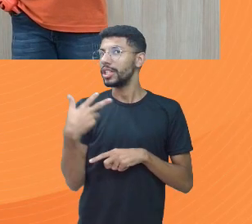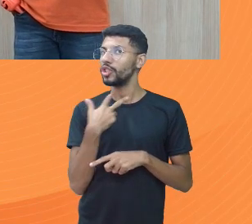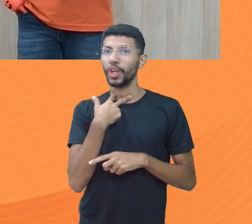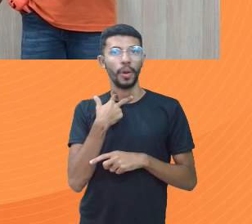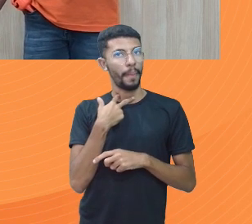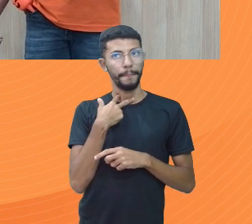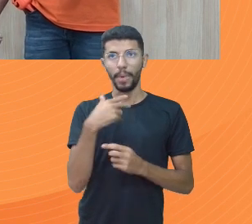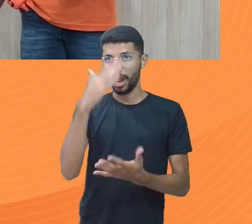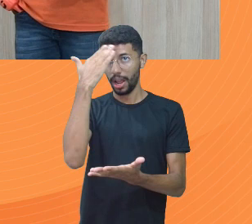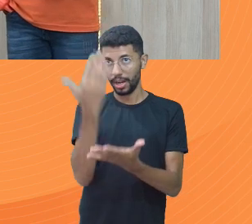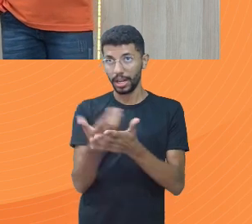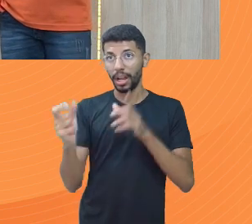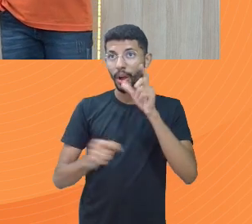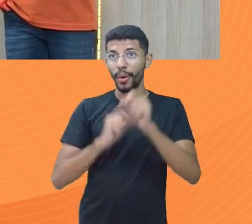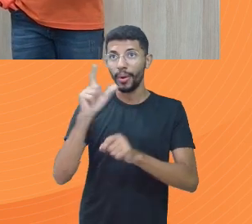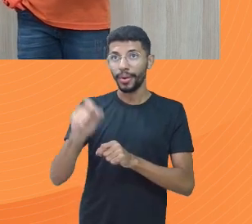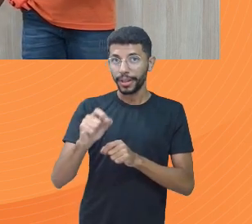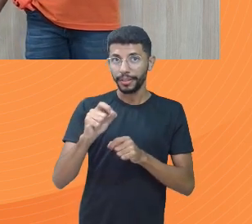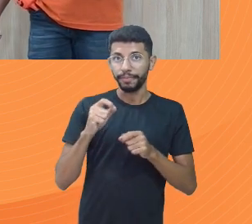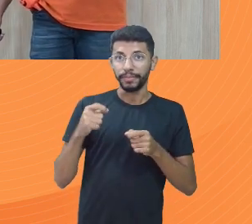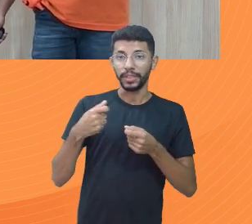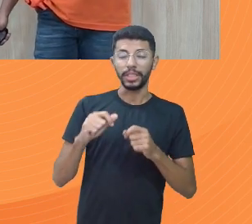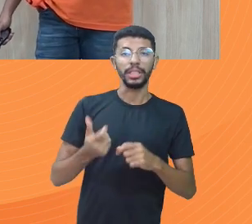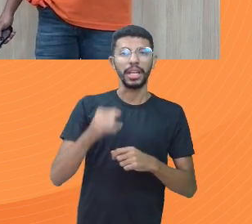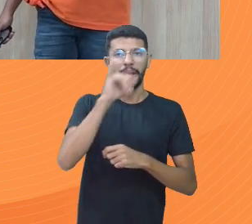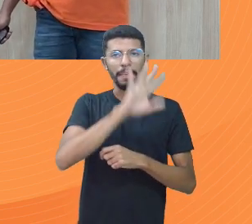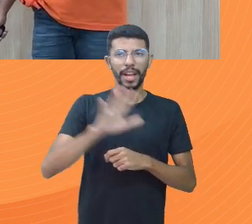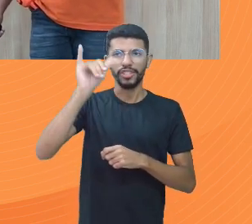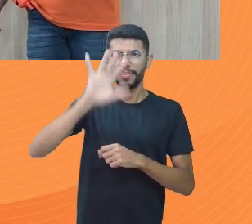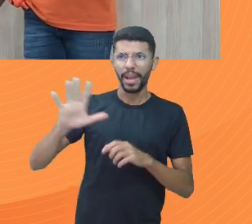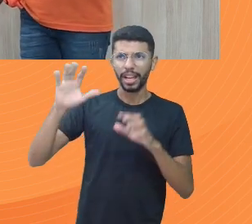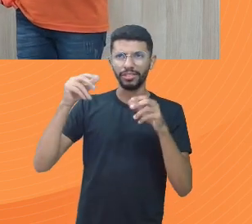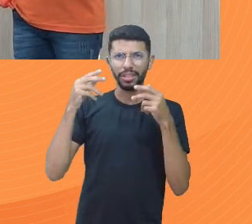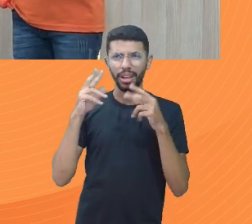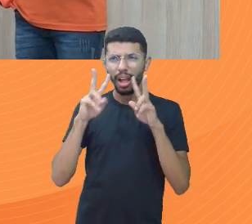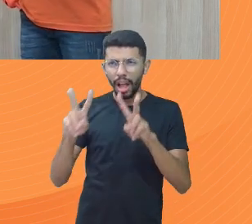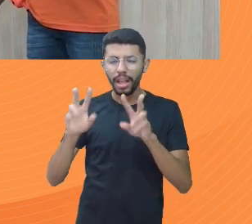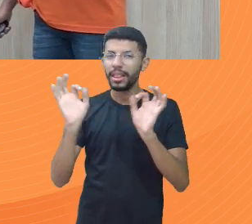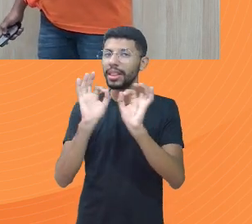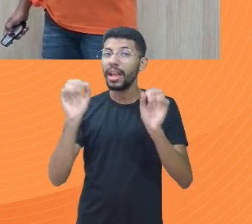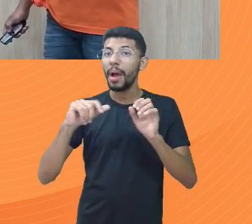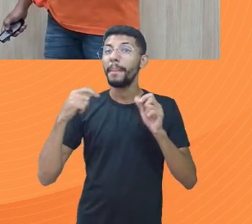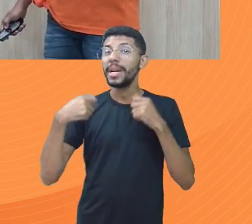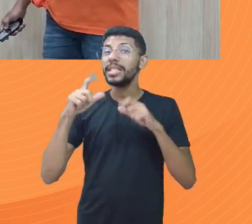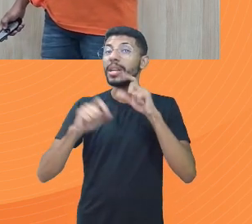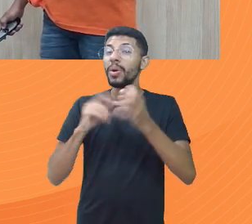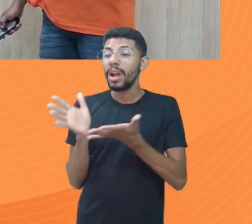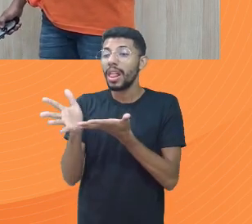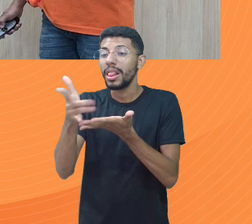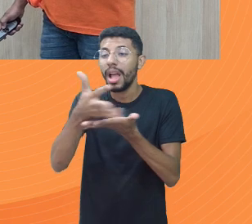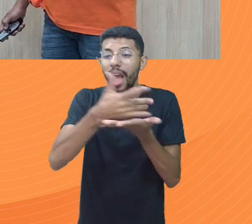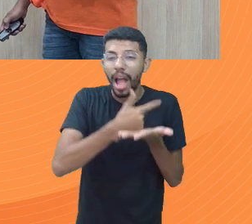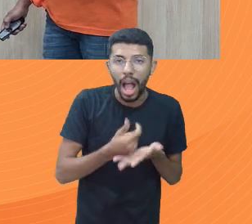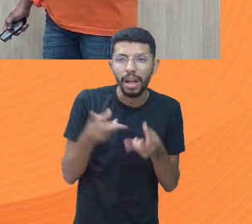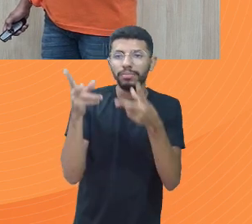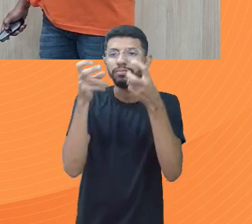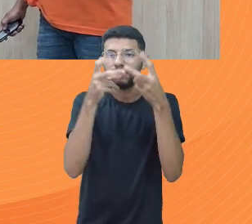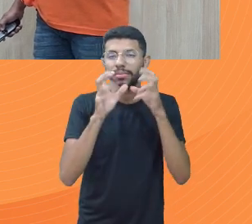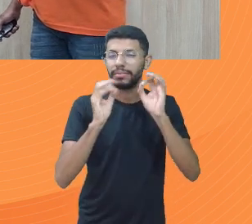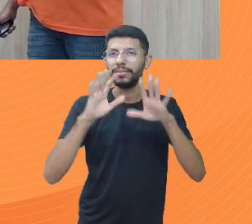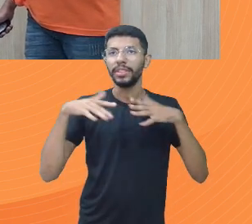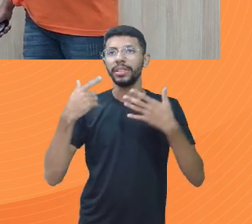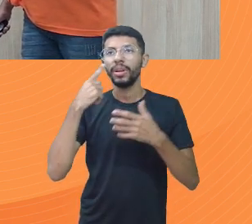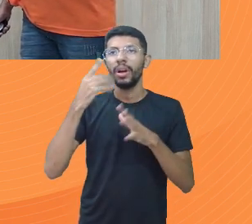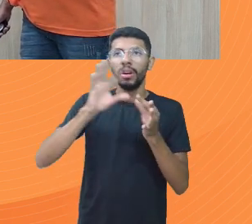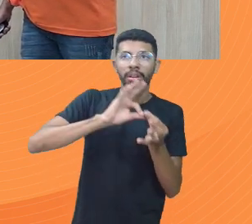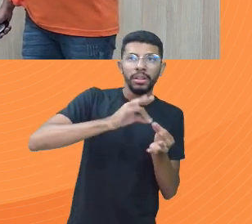da figura, e sim nos dados que a figura nos traz. Então, ó, observe que se você olhar, a